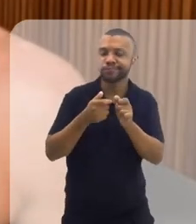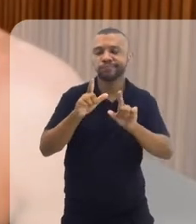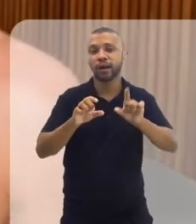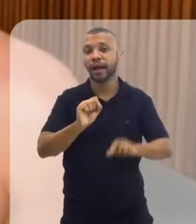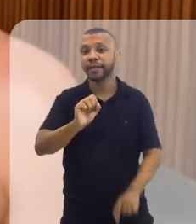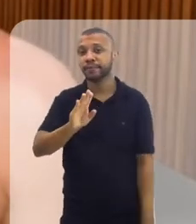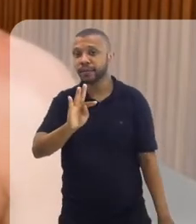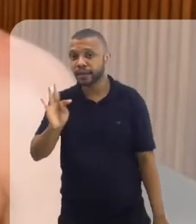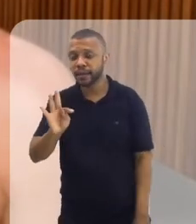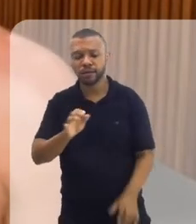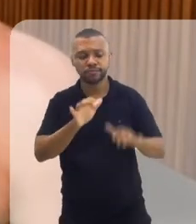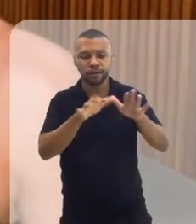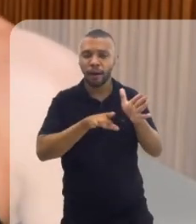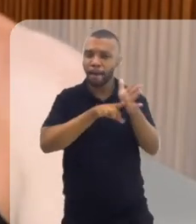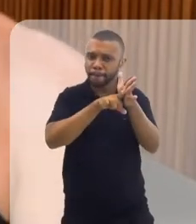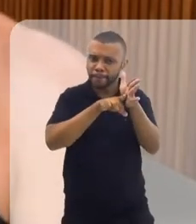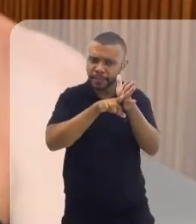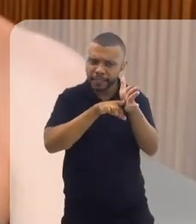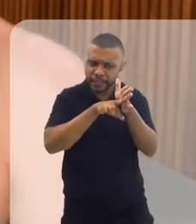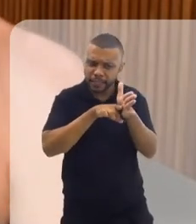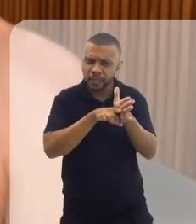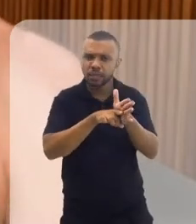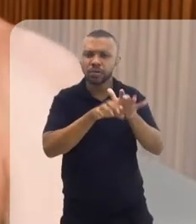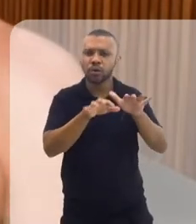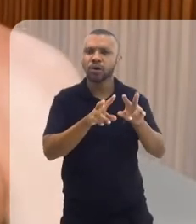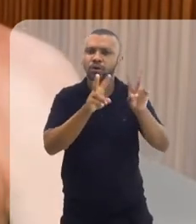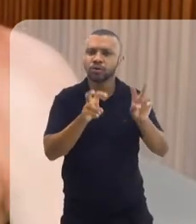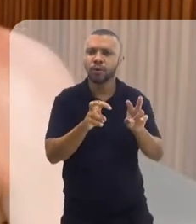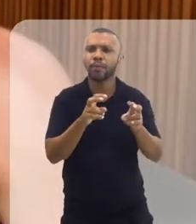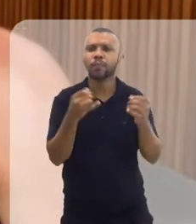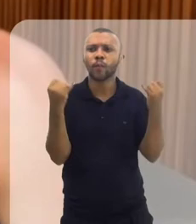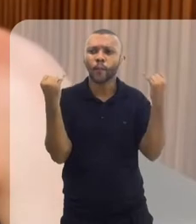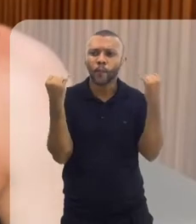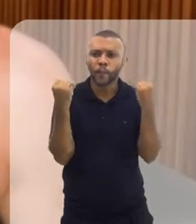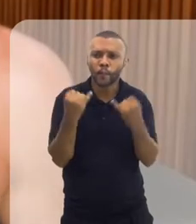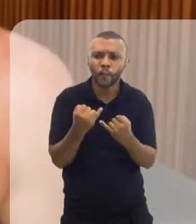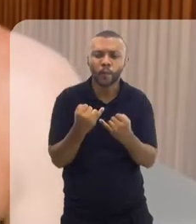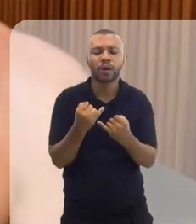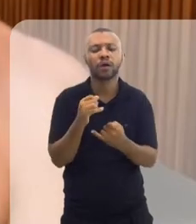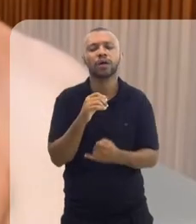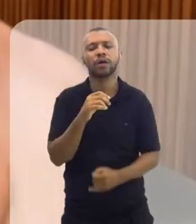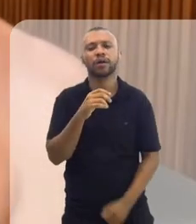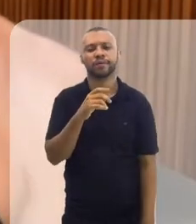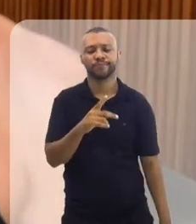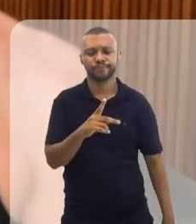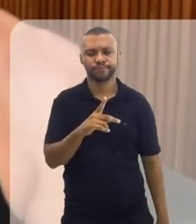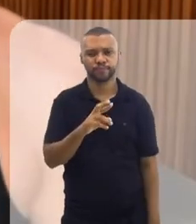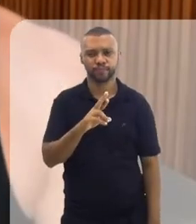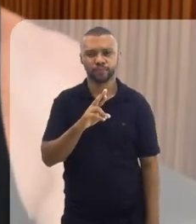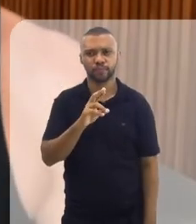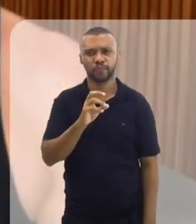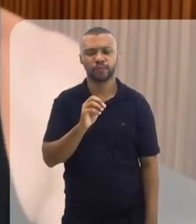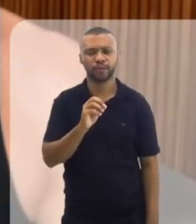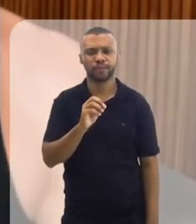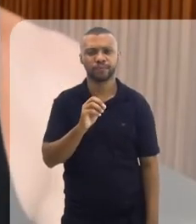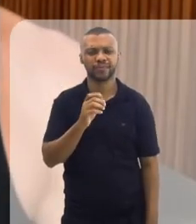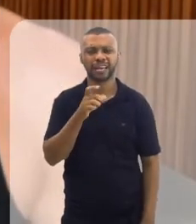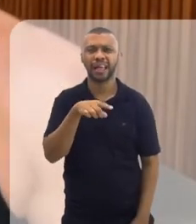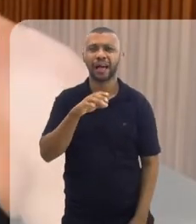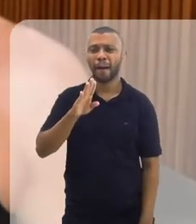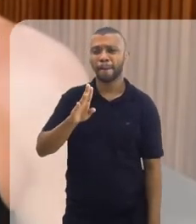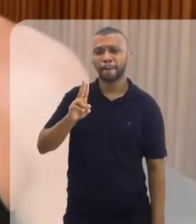com o Carlos Nascimento, e entreguei para eles toda uma pesquisa sobre promia e pró,